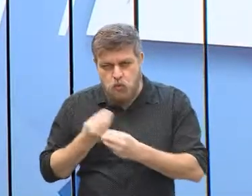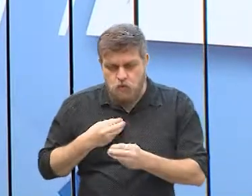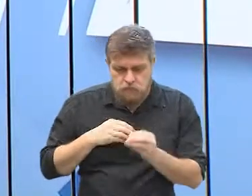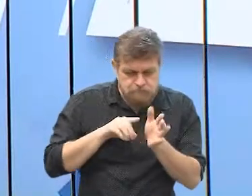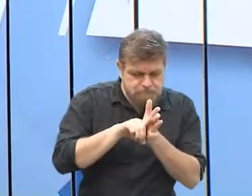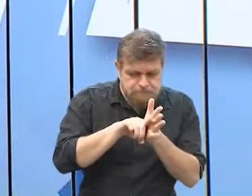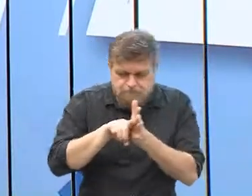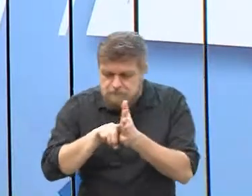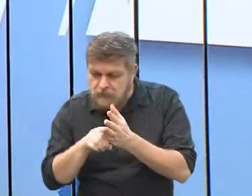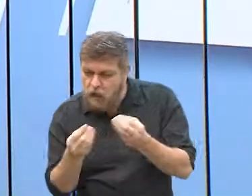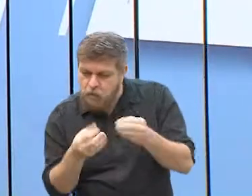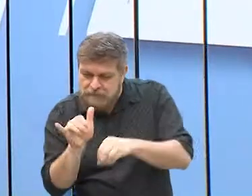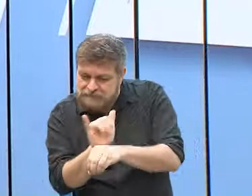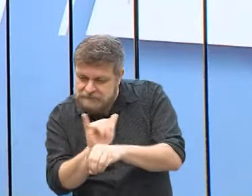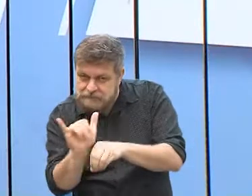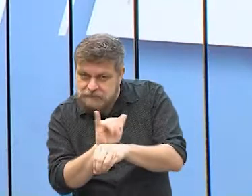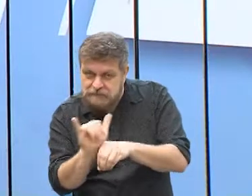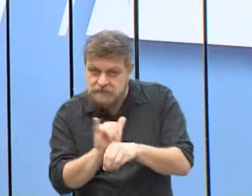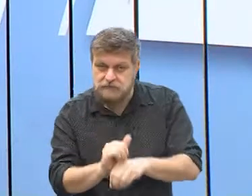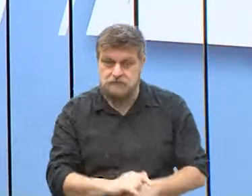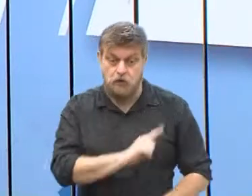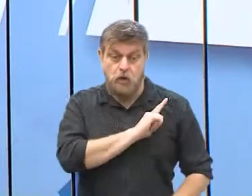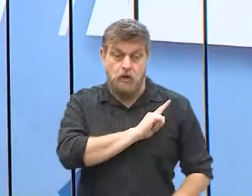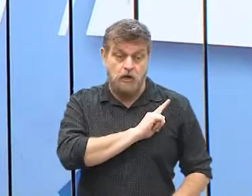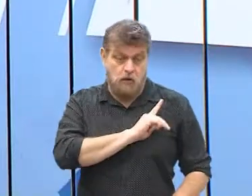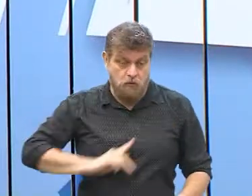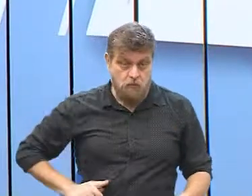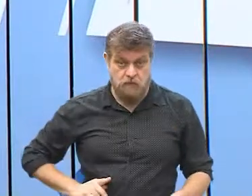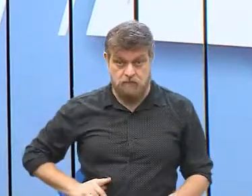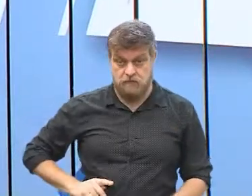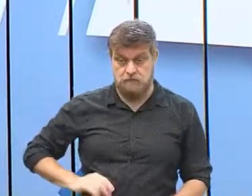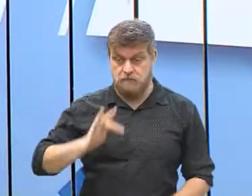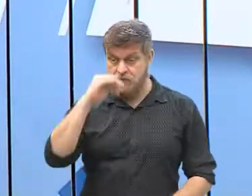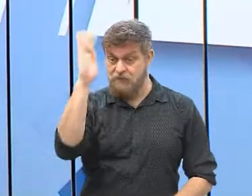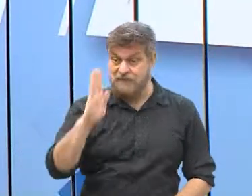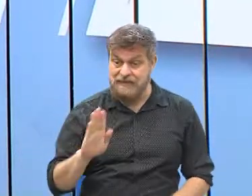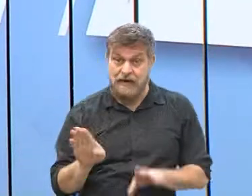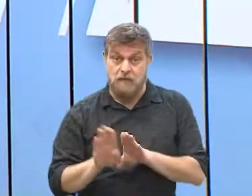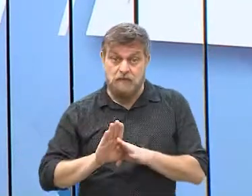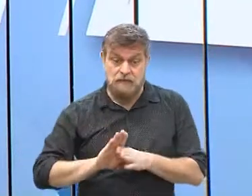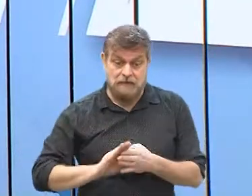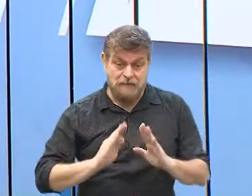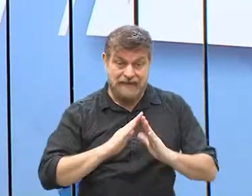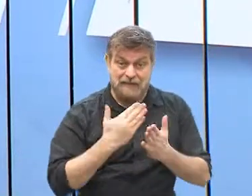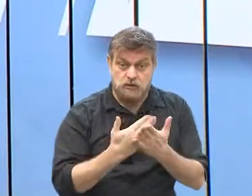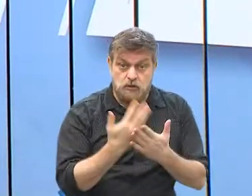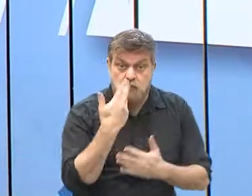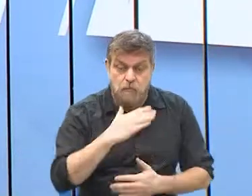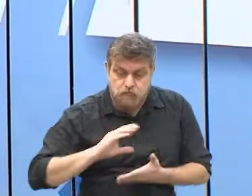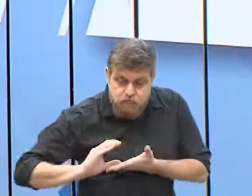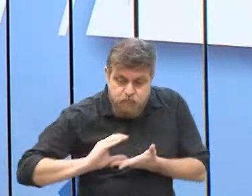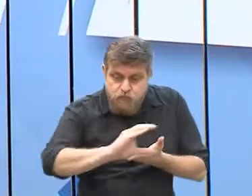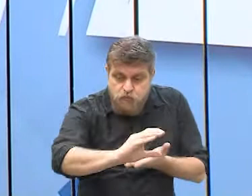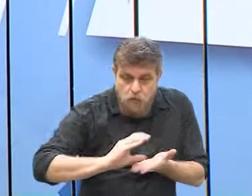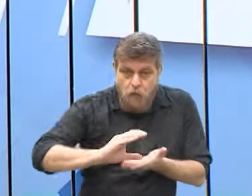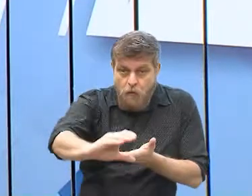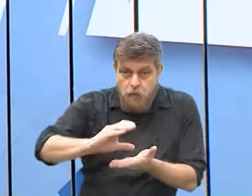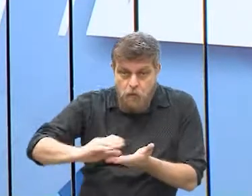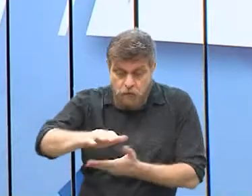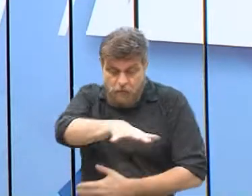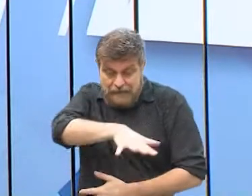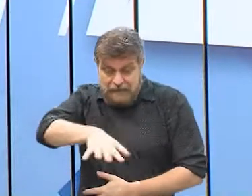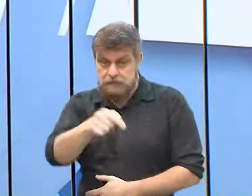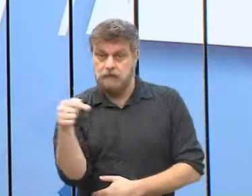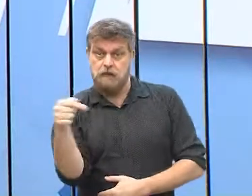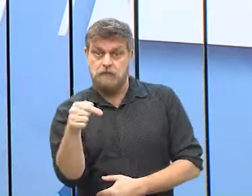fiscal e do governo federal, até de apoio financeiro a essas entidades, para que esse